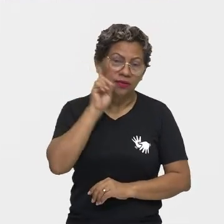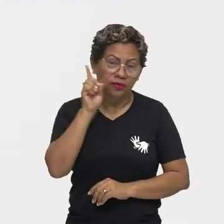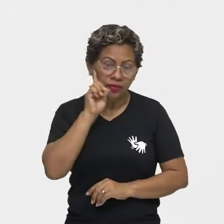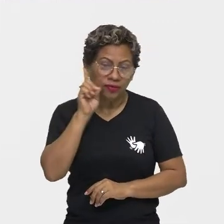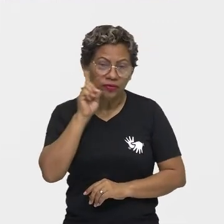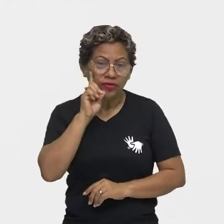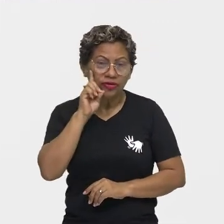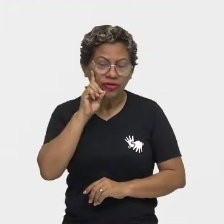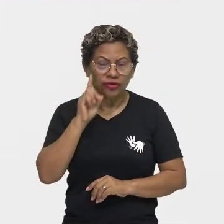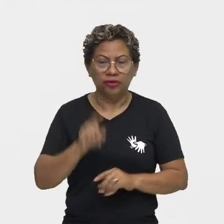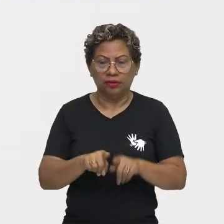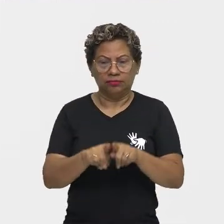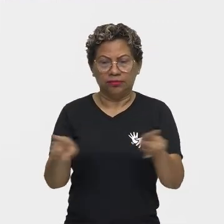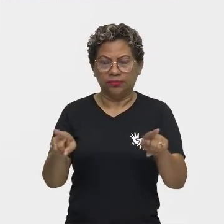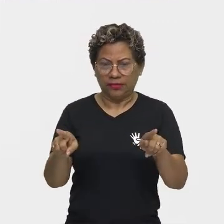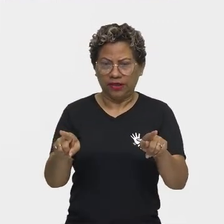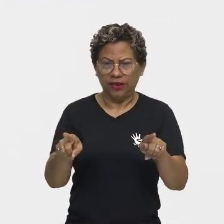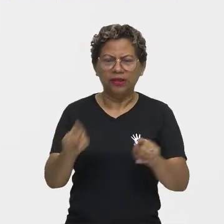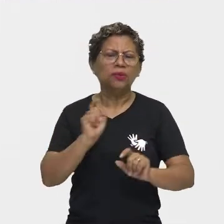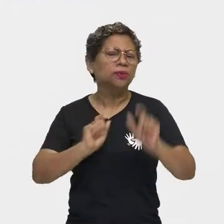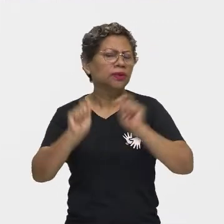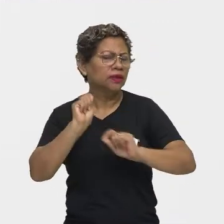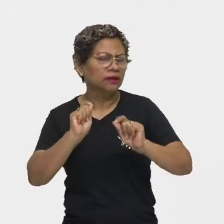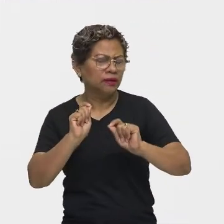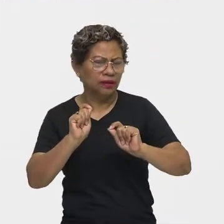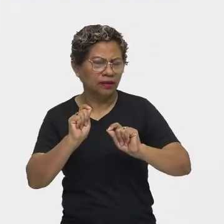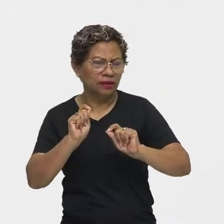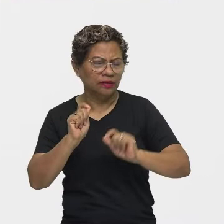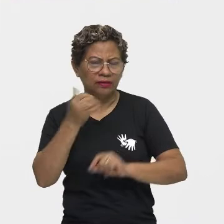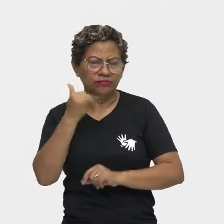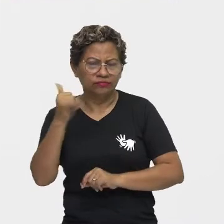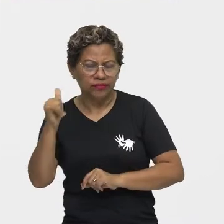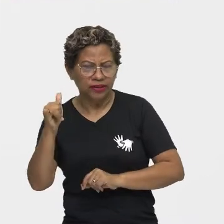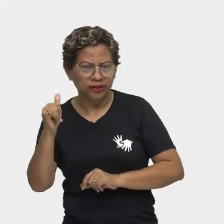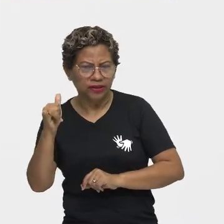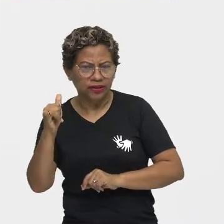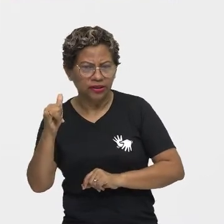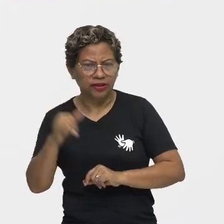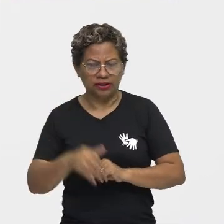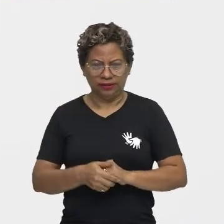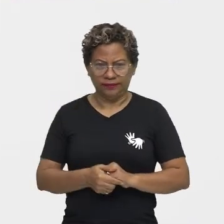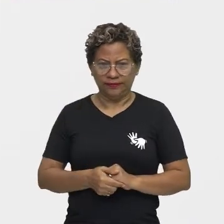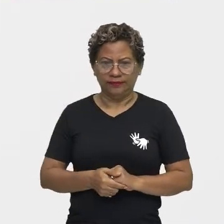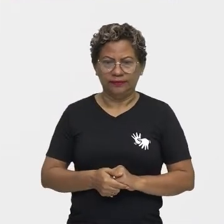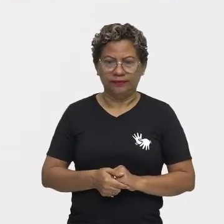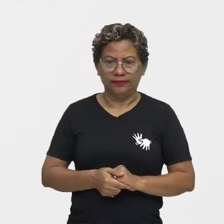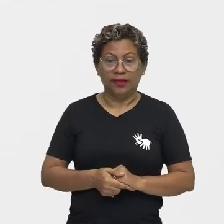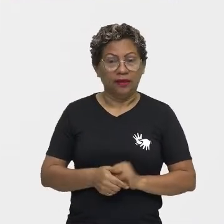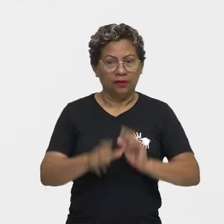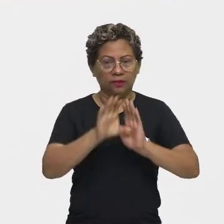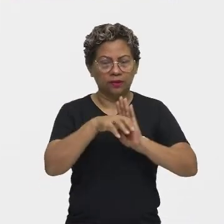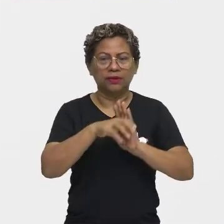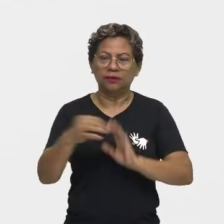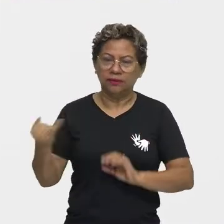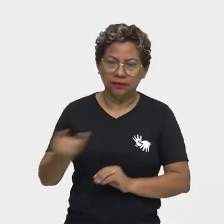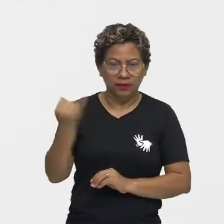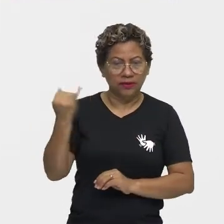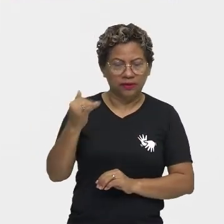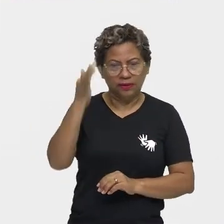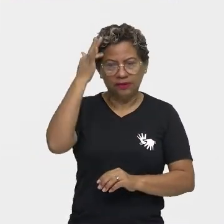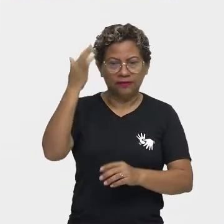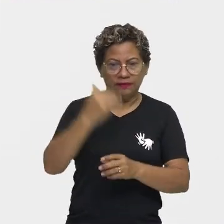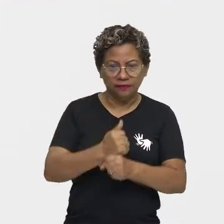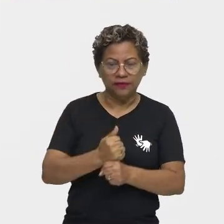cotidiano. Mas não é fácil definir energia como uma grandeza física. E talvez seja o conceito mais importante da física,